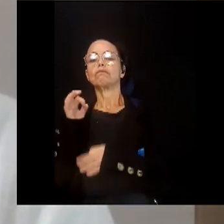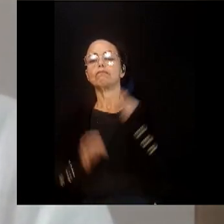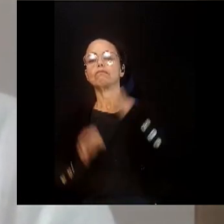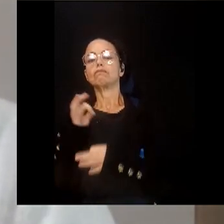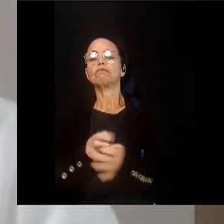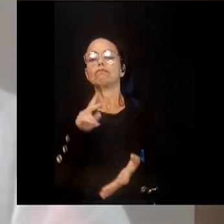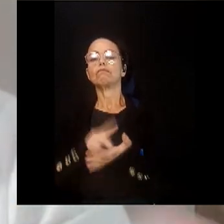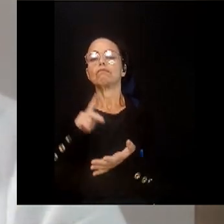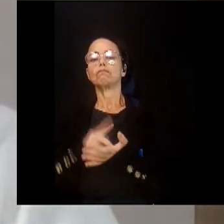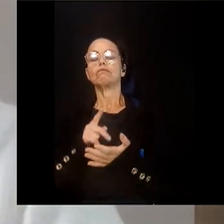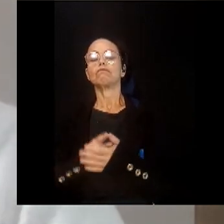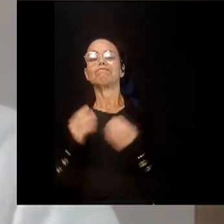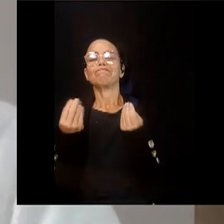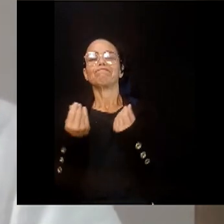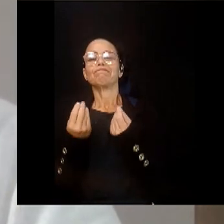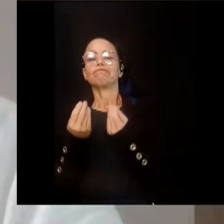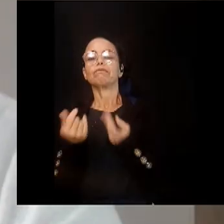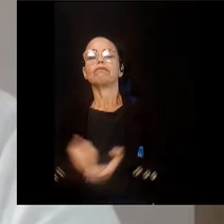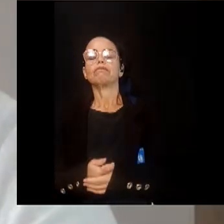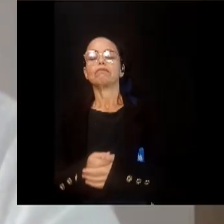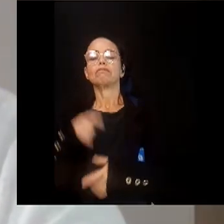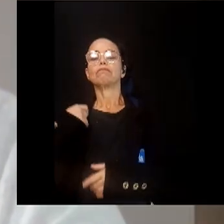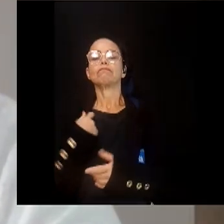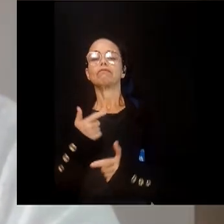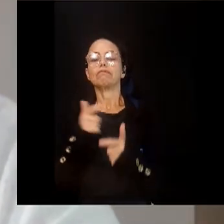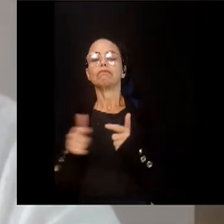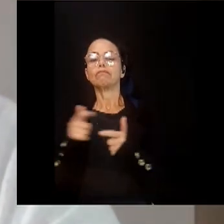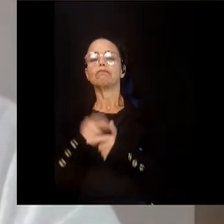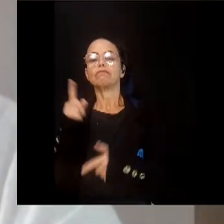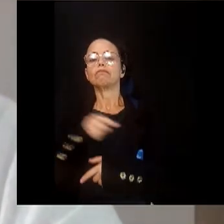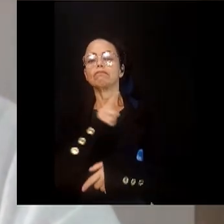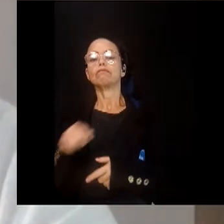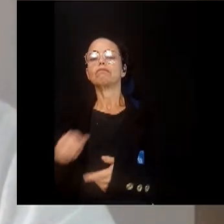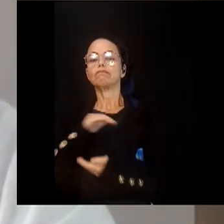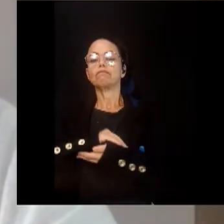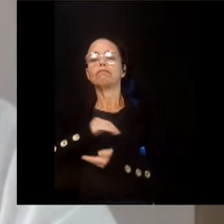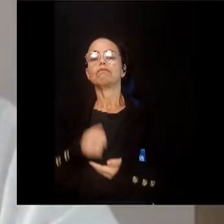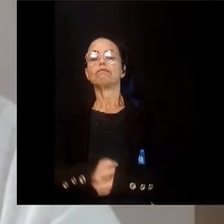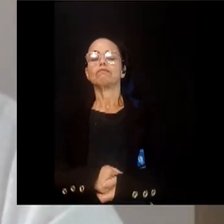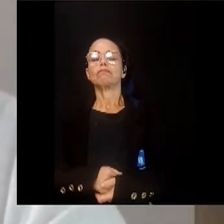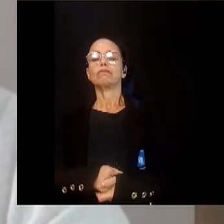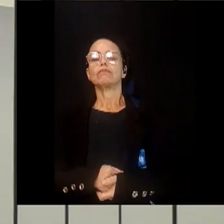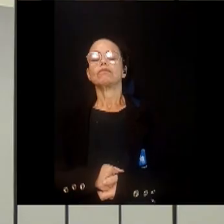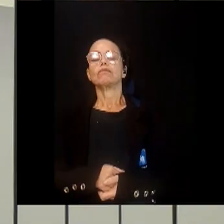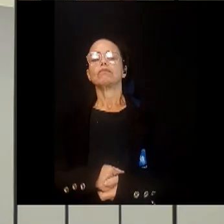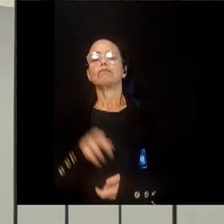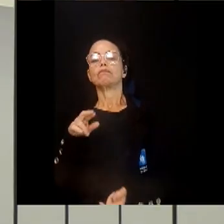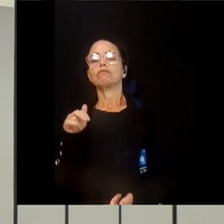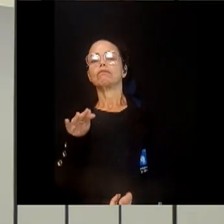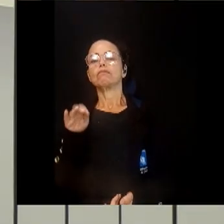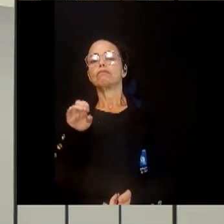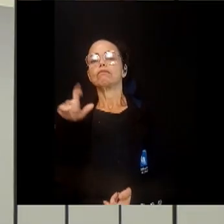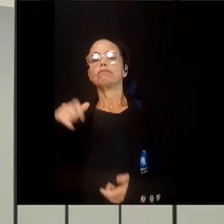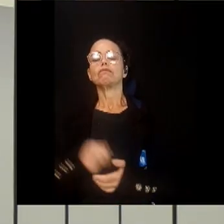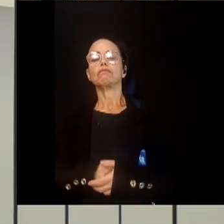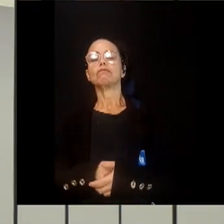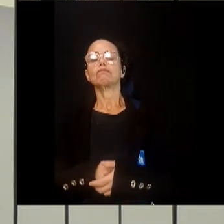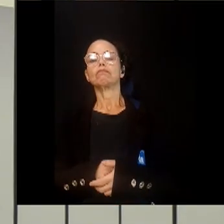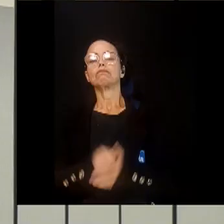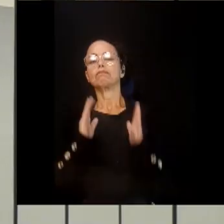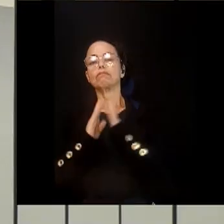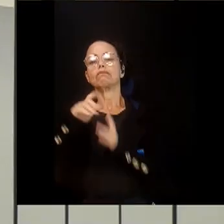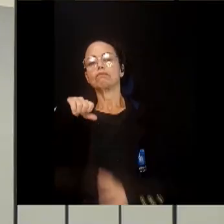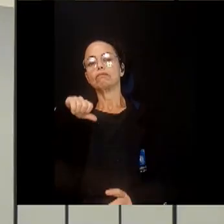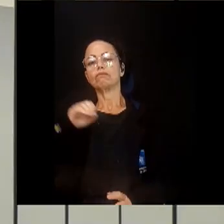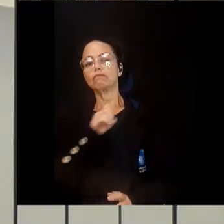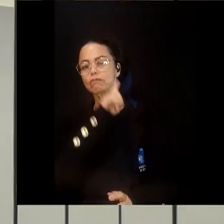lacuna jurídica que ensejou aí essa suspensão pelo STF. Ô Rafael, durante estes 90 dias, né,